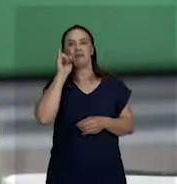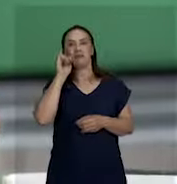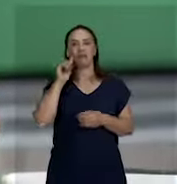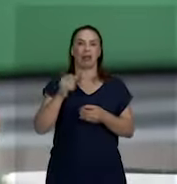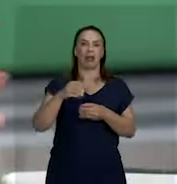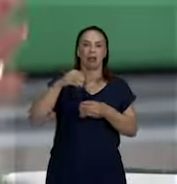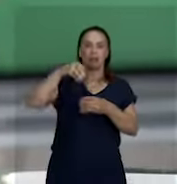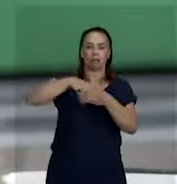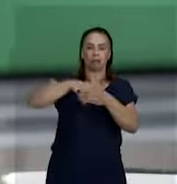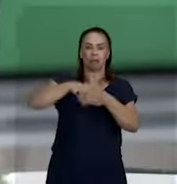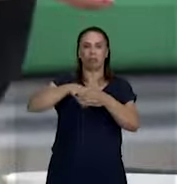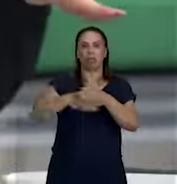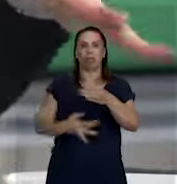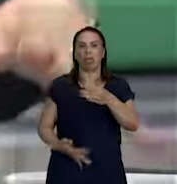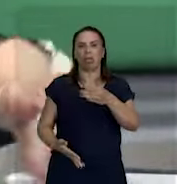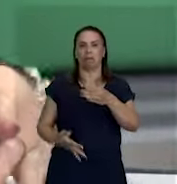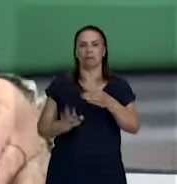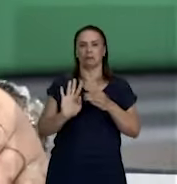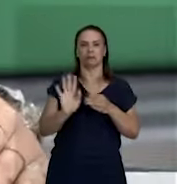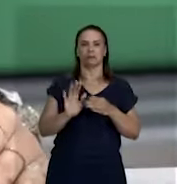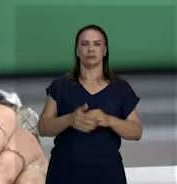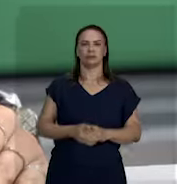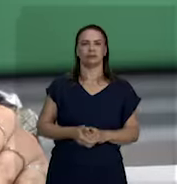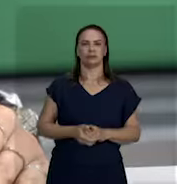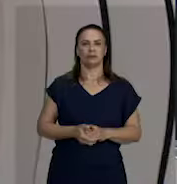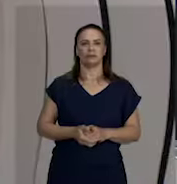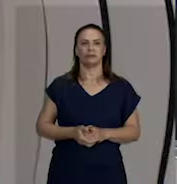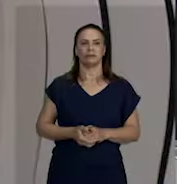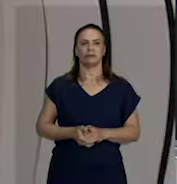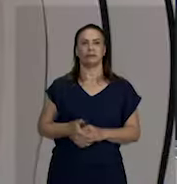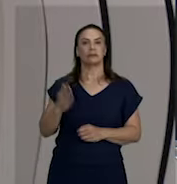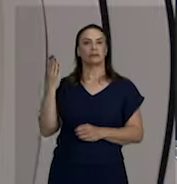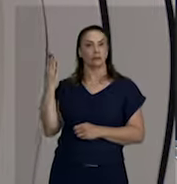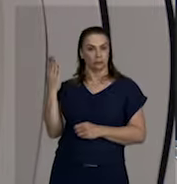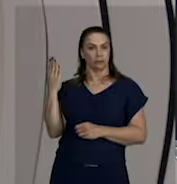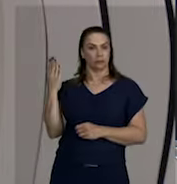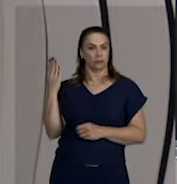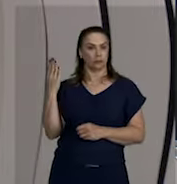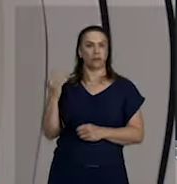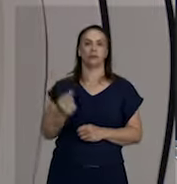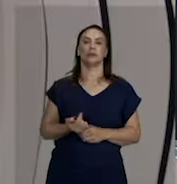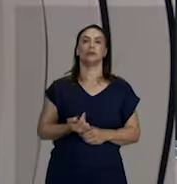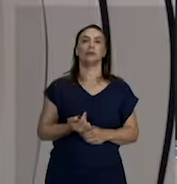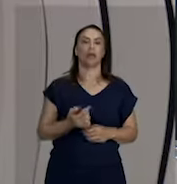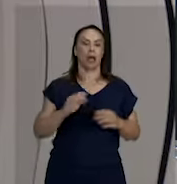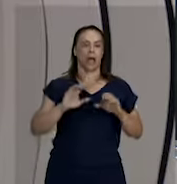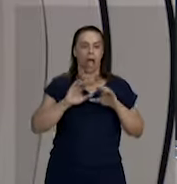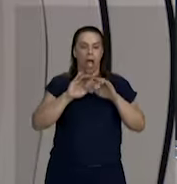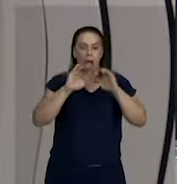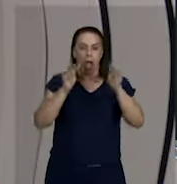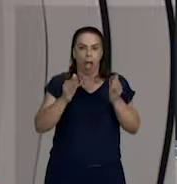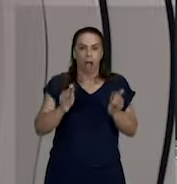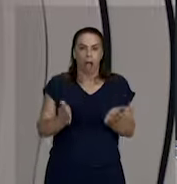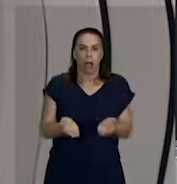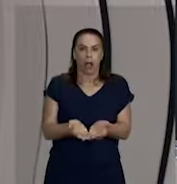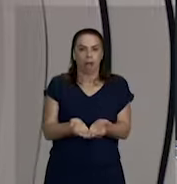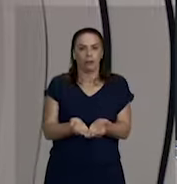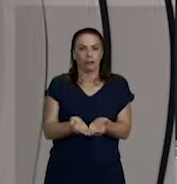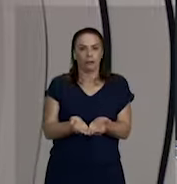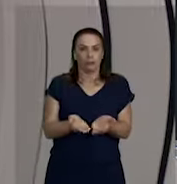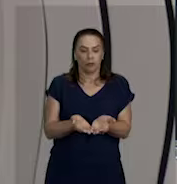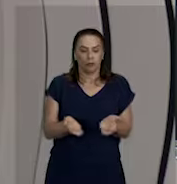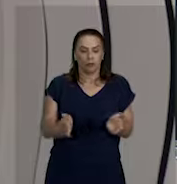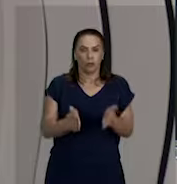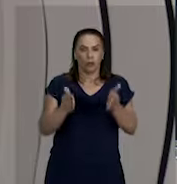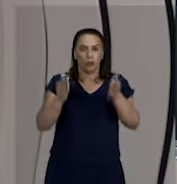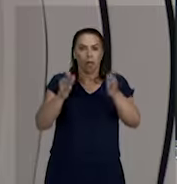no PET, né? Então, essa garrafa PET aqui simboliza o que pra gente? A nossa caixa torácica. A caixa torácica, pessoal,